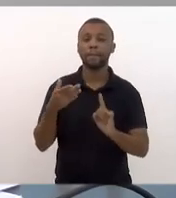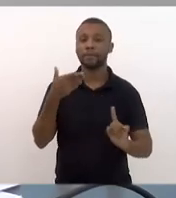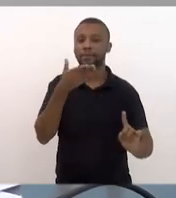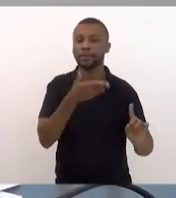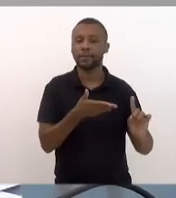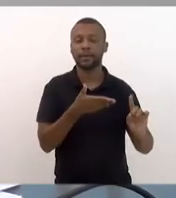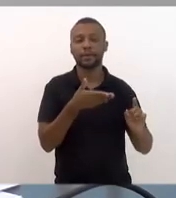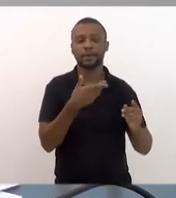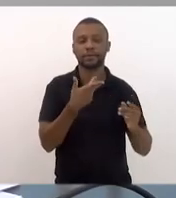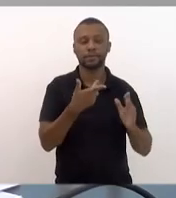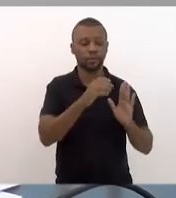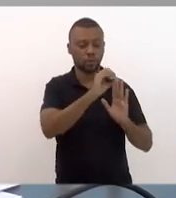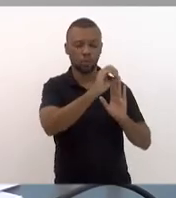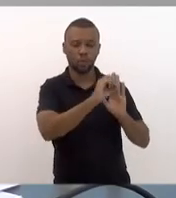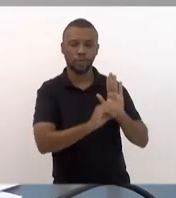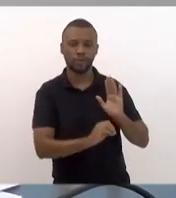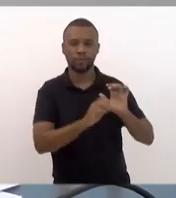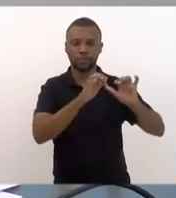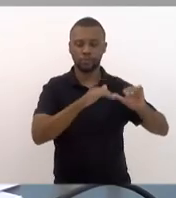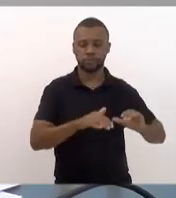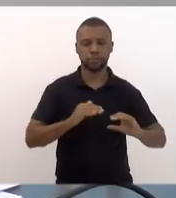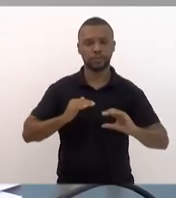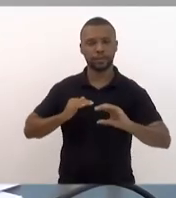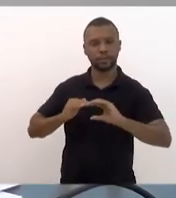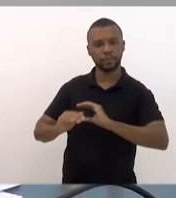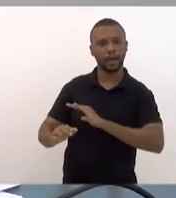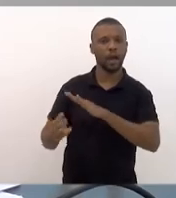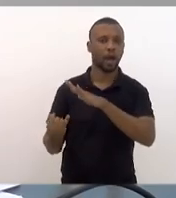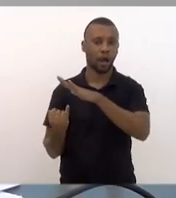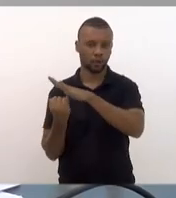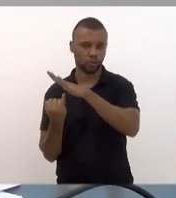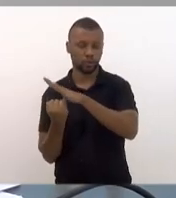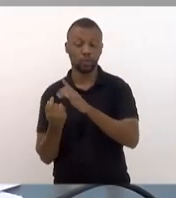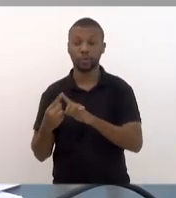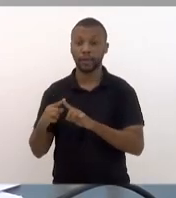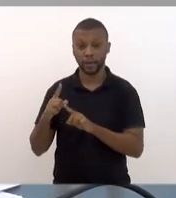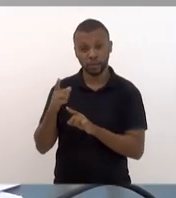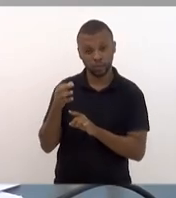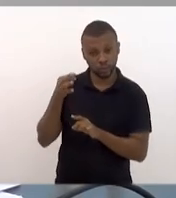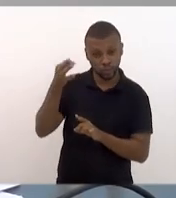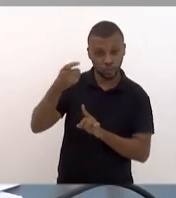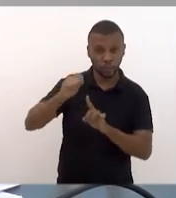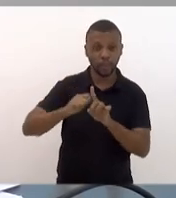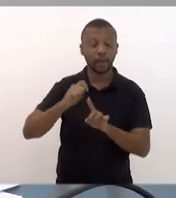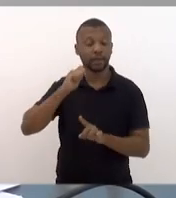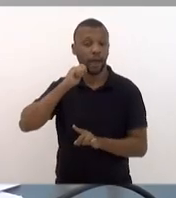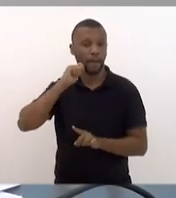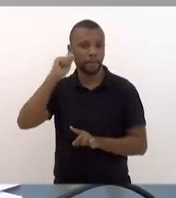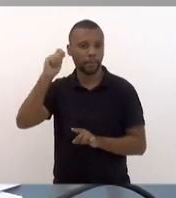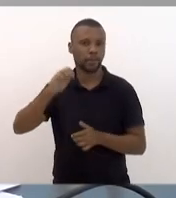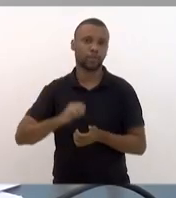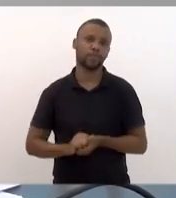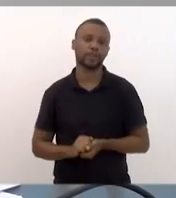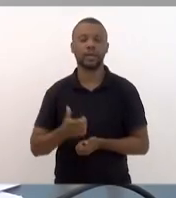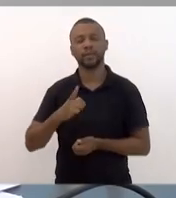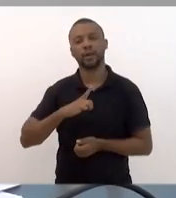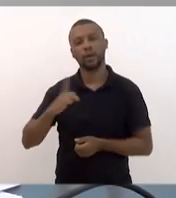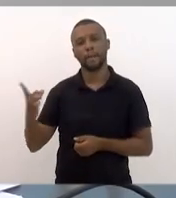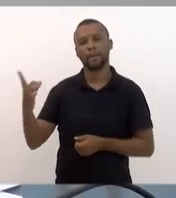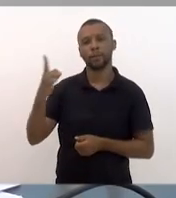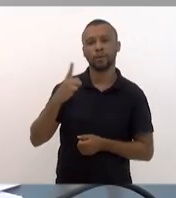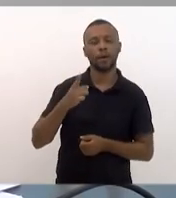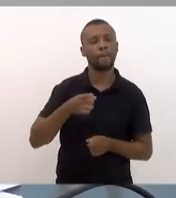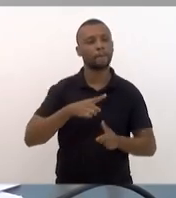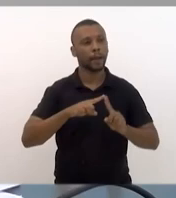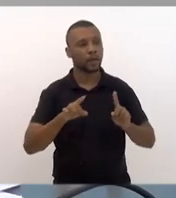encaminhar o ofício a um instituto para fazer isso. Porque senão vem aí o mês de abril, aí chega um cidadão aqui e vai dizer assim, mas